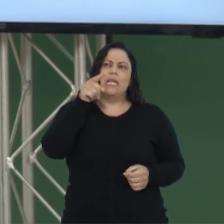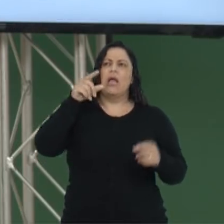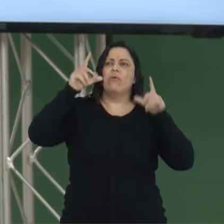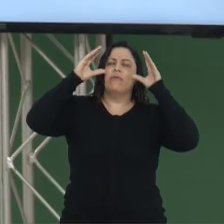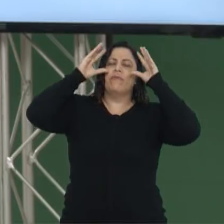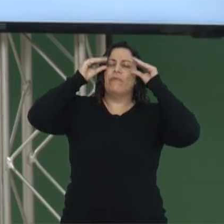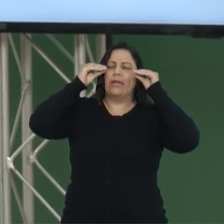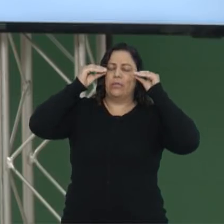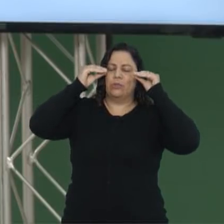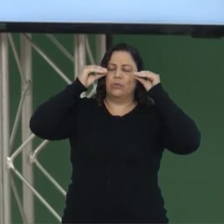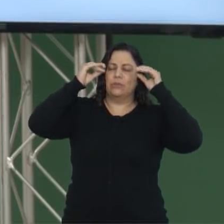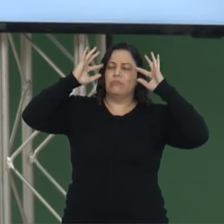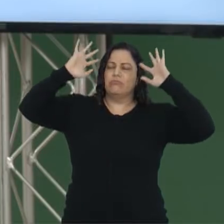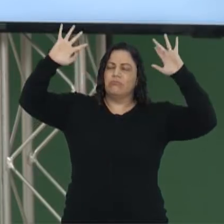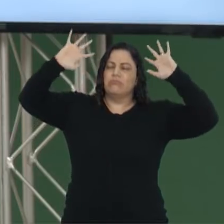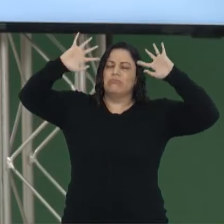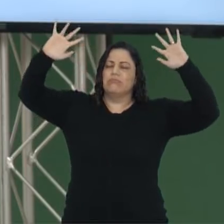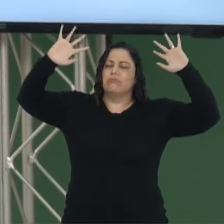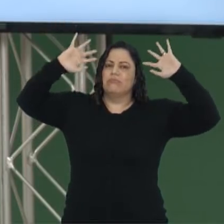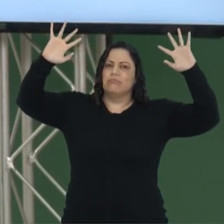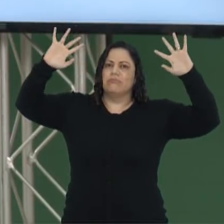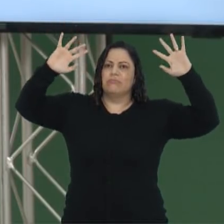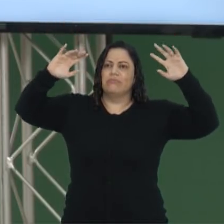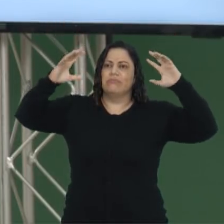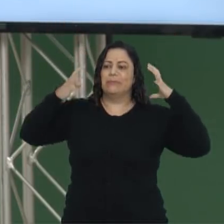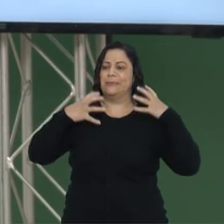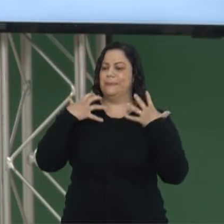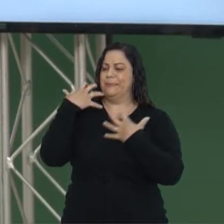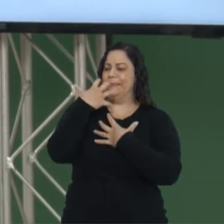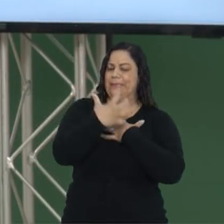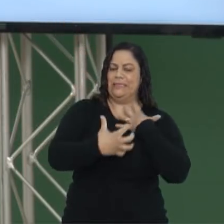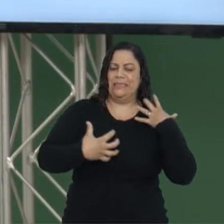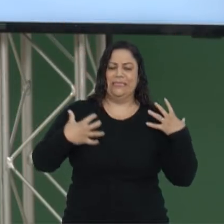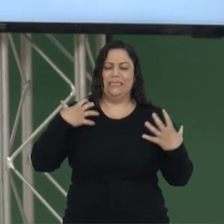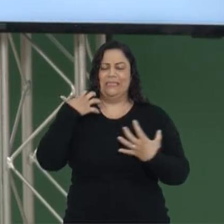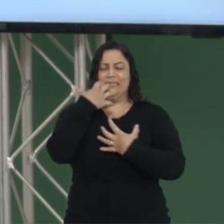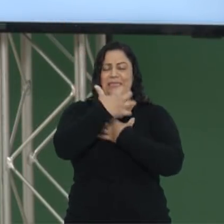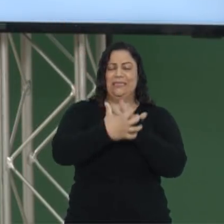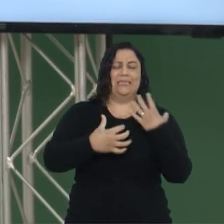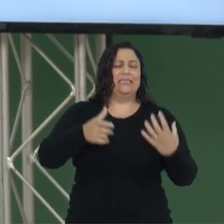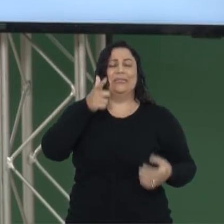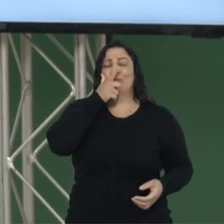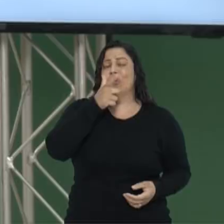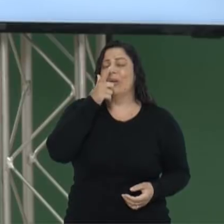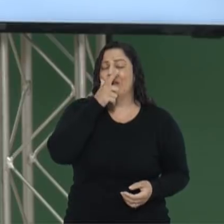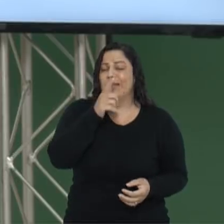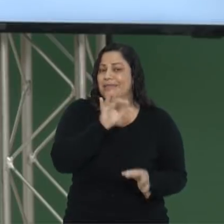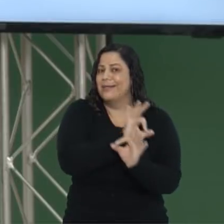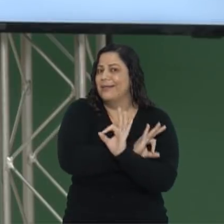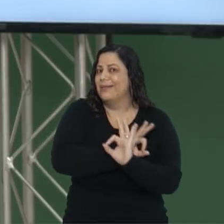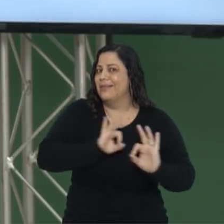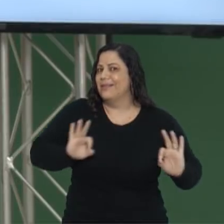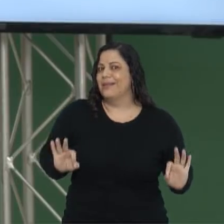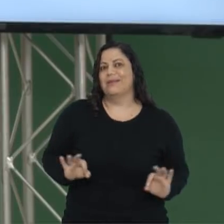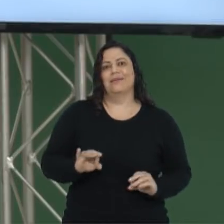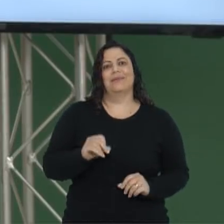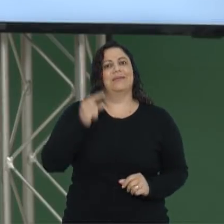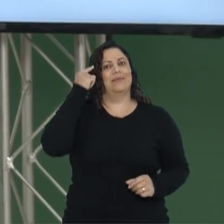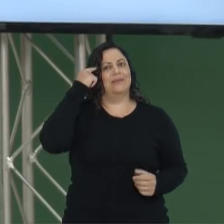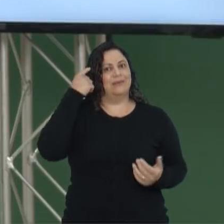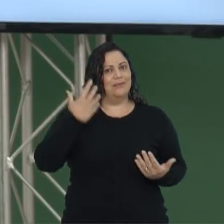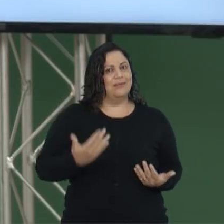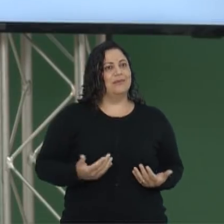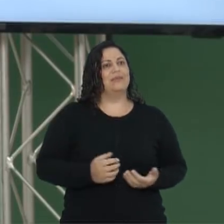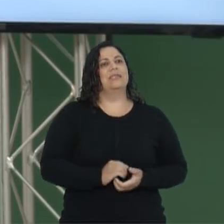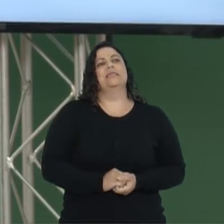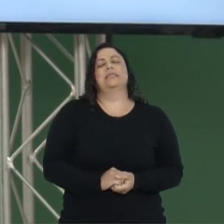olhos e imaginar. E ele fica desesperado, porque ele não consegue, né? Você imagina isso? Então, aí o que a gente tem? O Domenico, ele